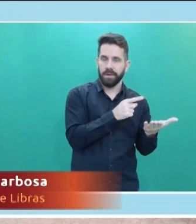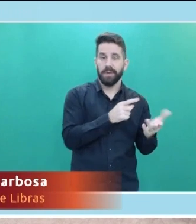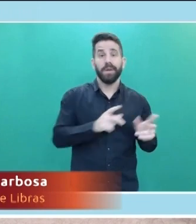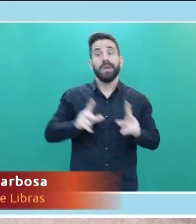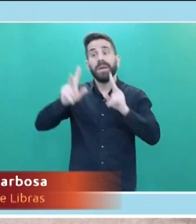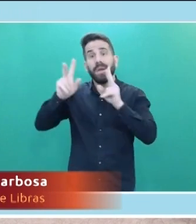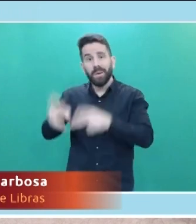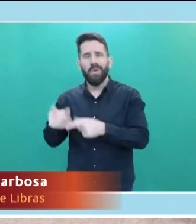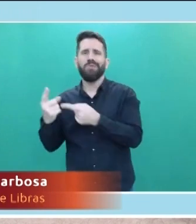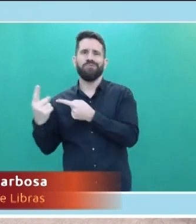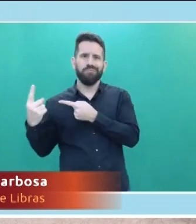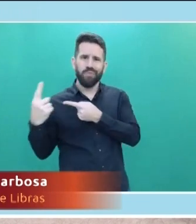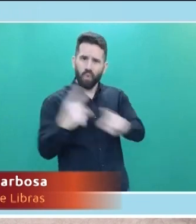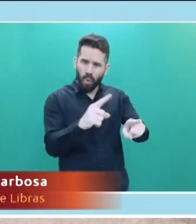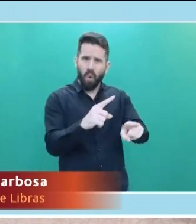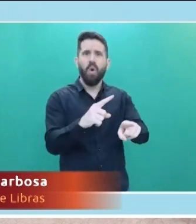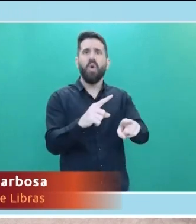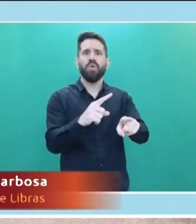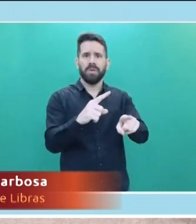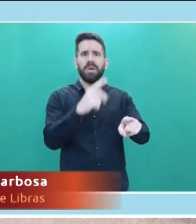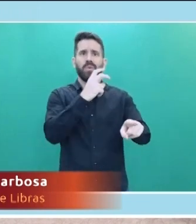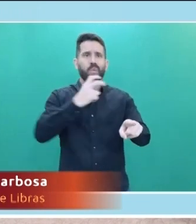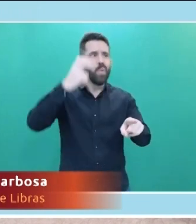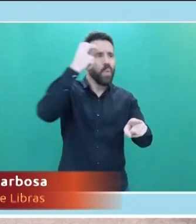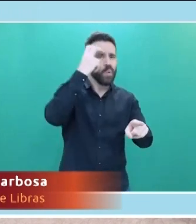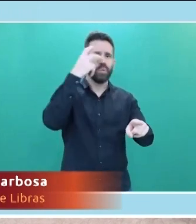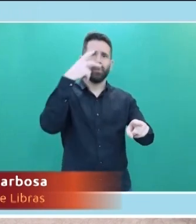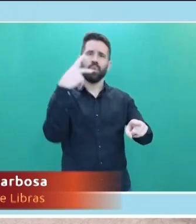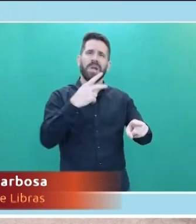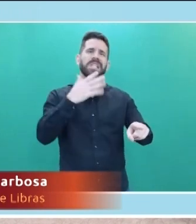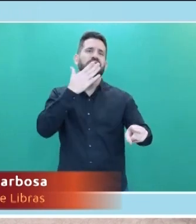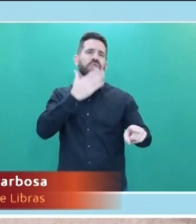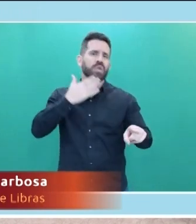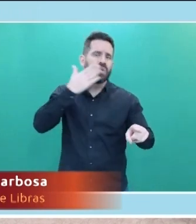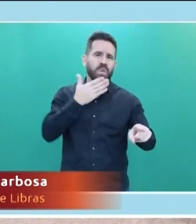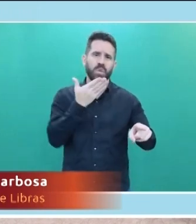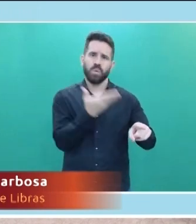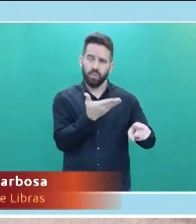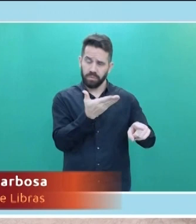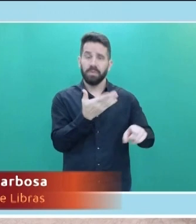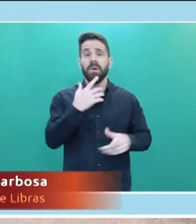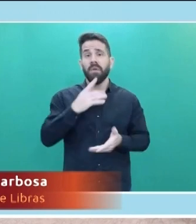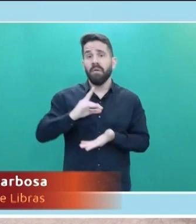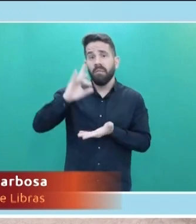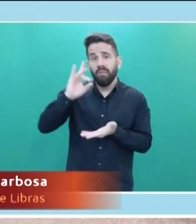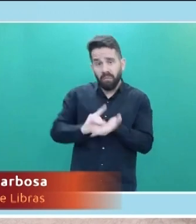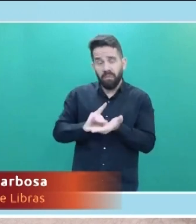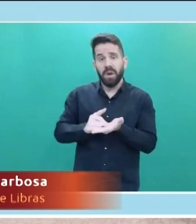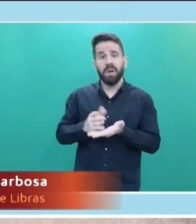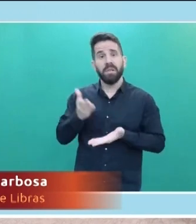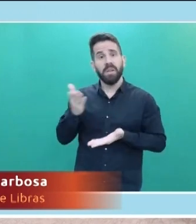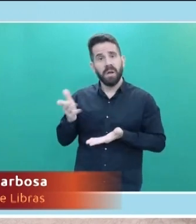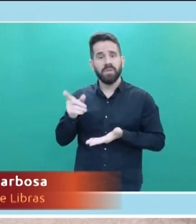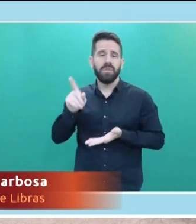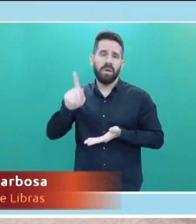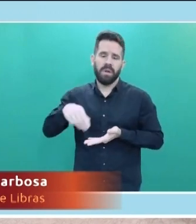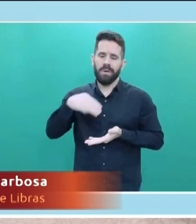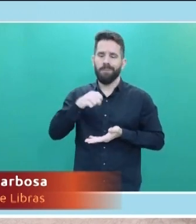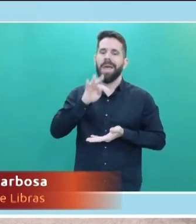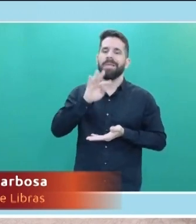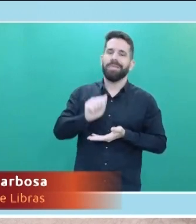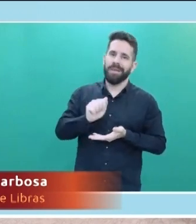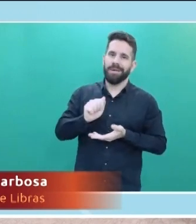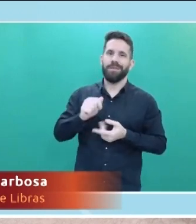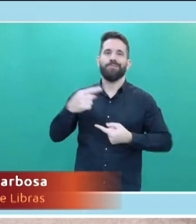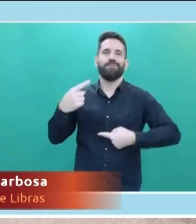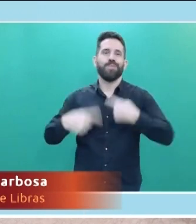cultural de discurso, né? Uma guerra cultural discursiva, que na verdade é exatamente a metapolítica utilizada